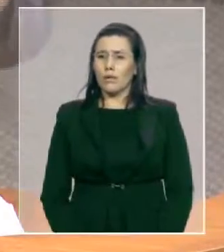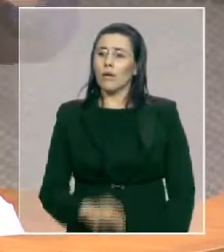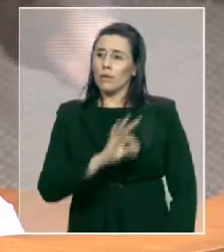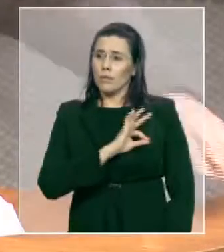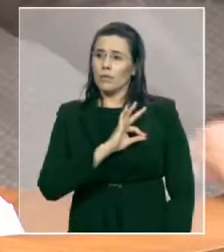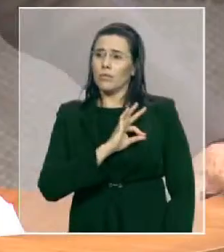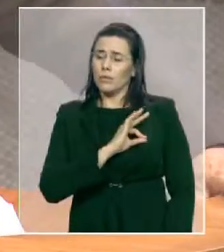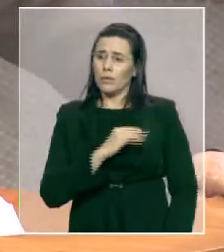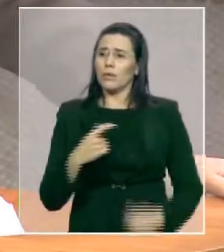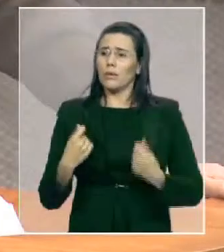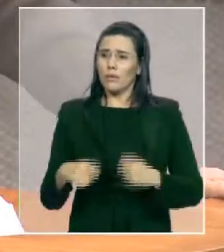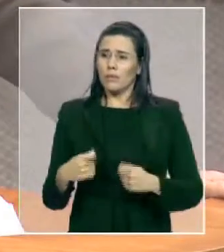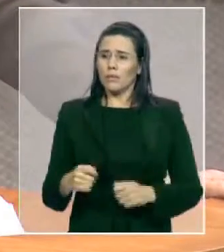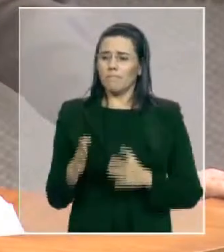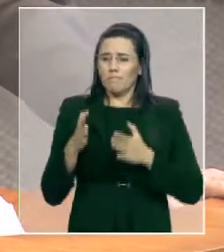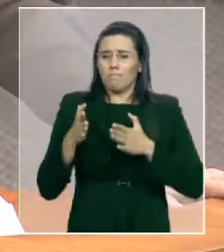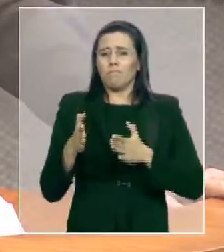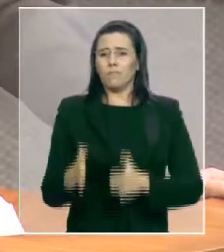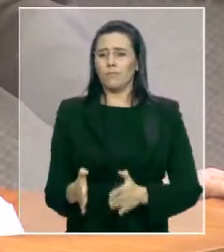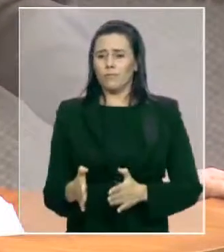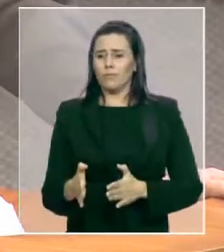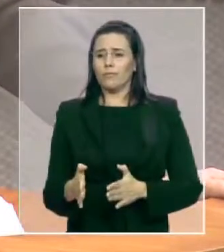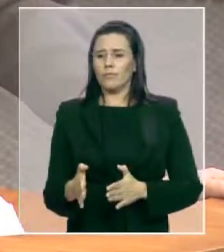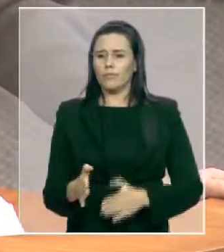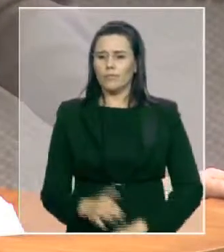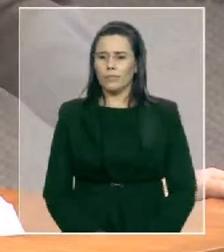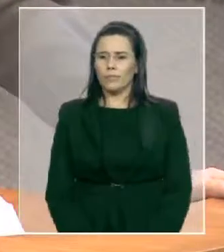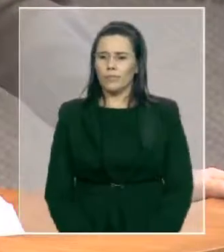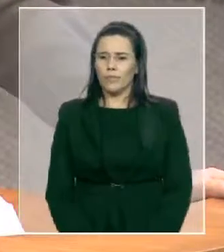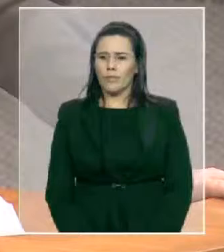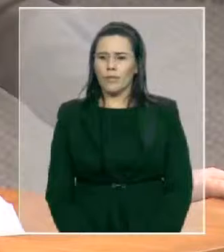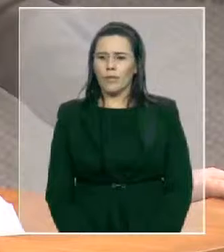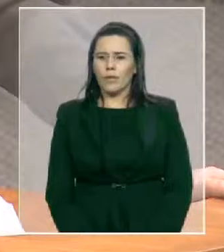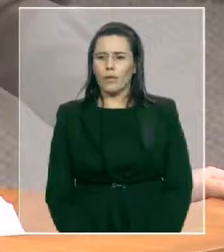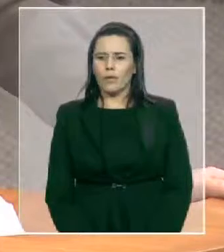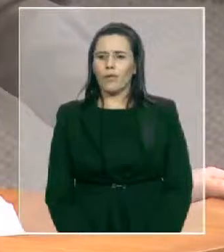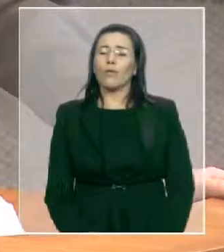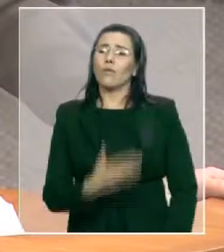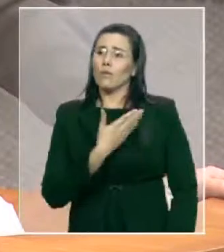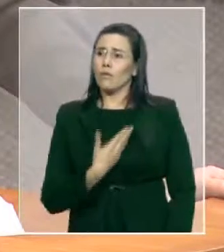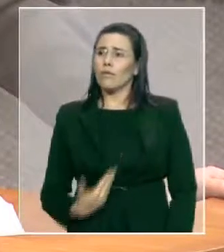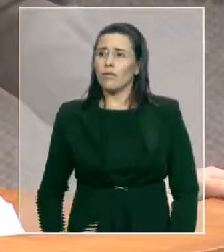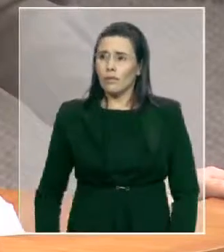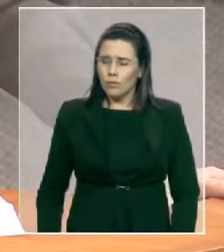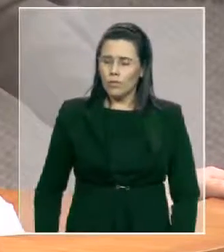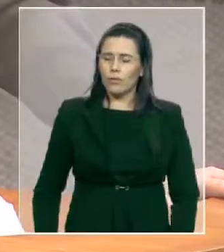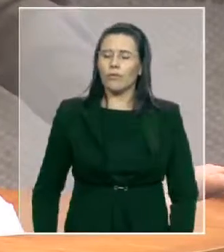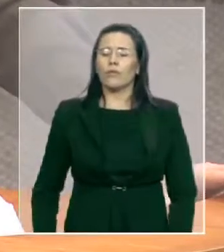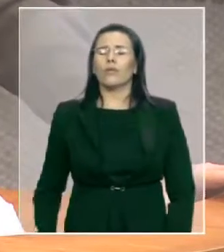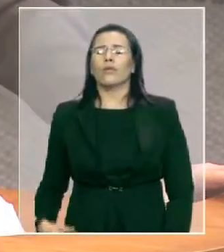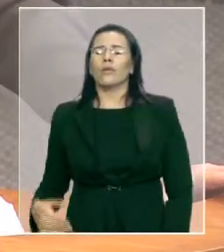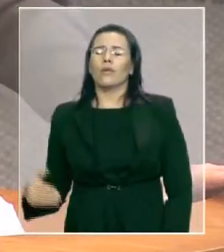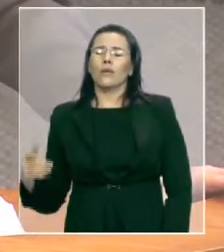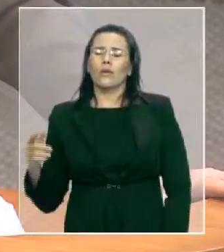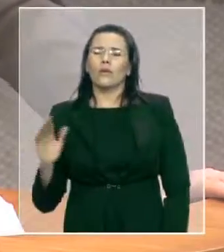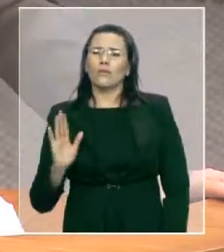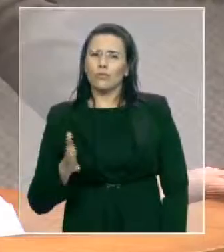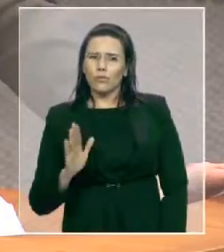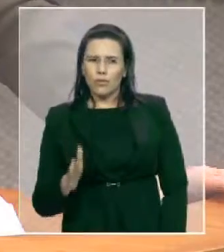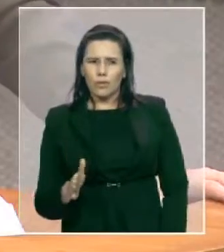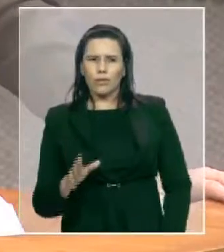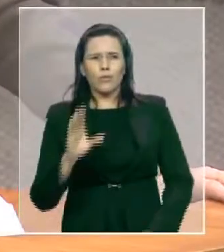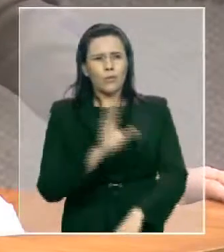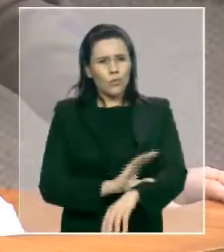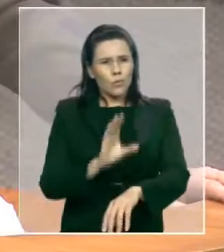sempre disse que o que a governadora fez a formar policiais militares com 12 meses foi um crime